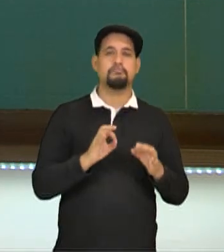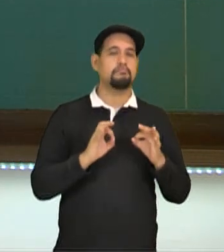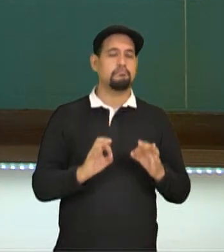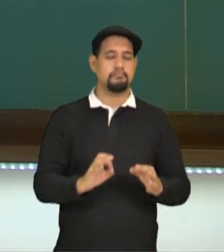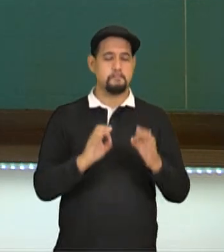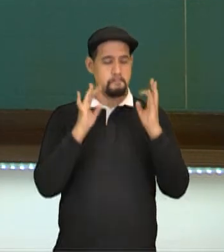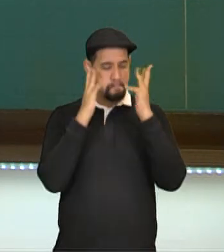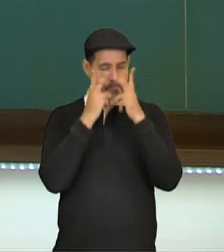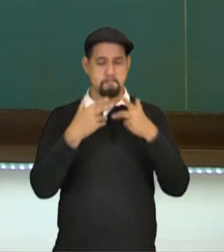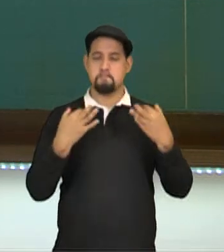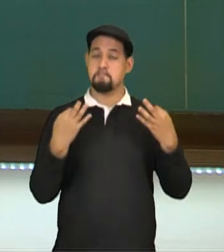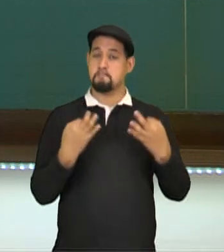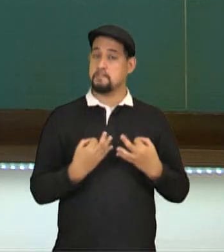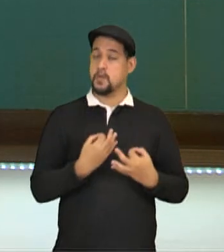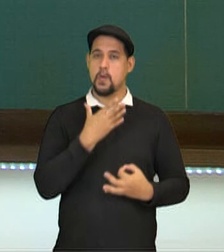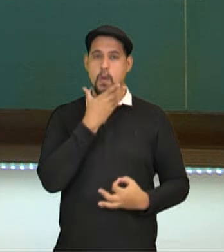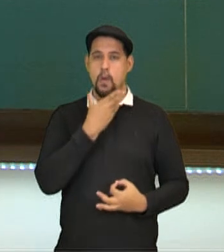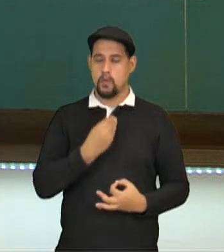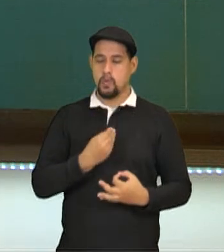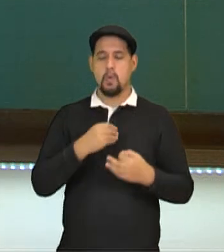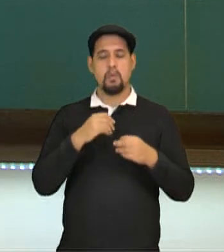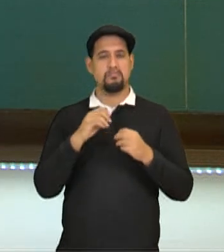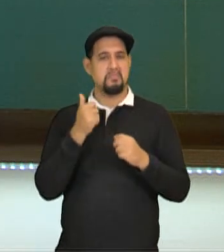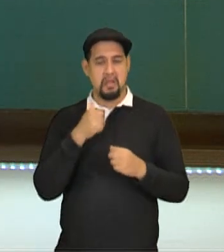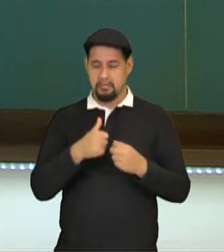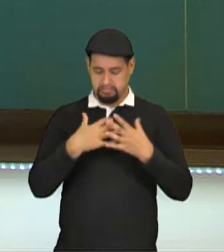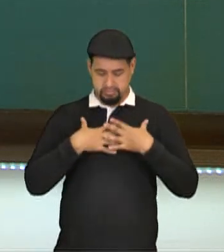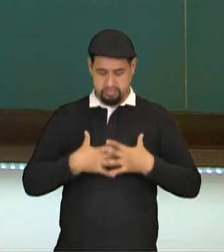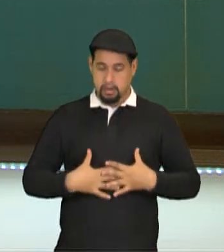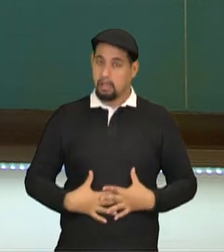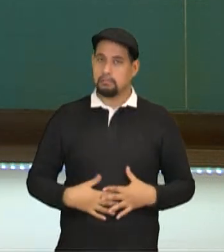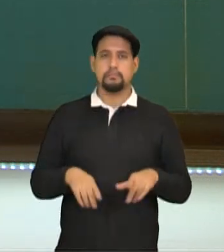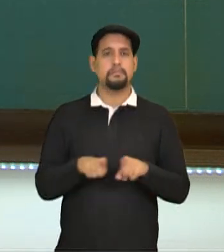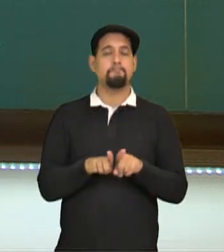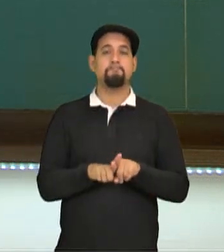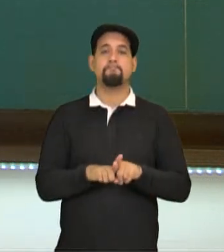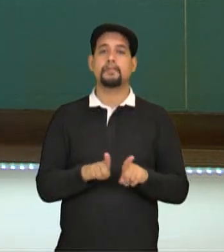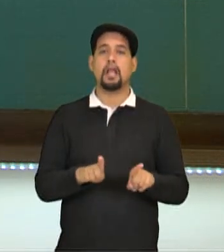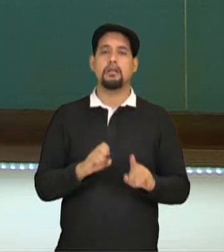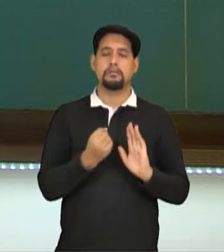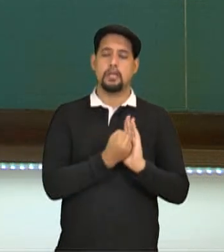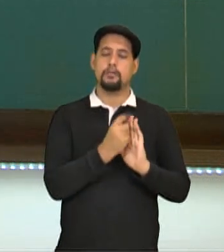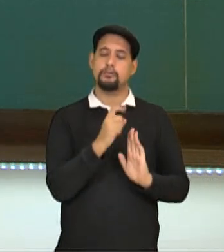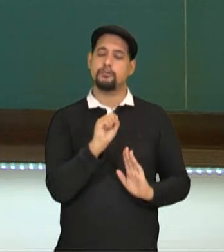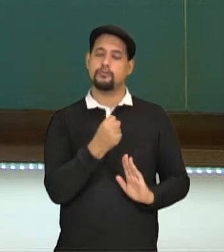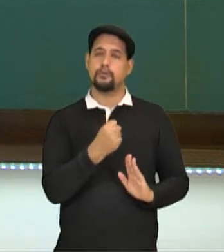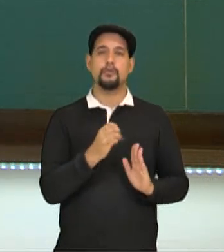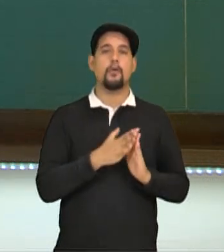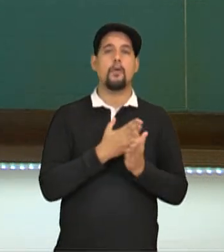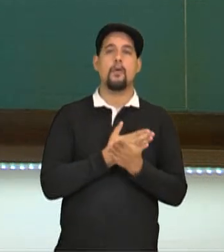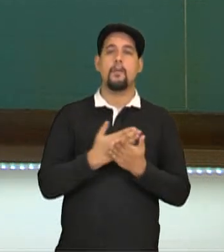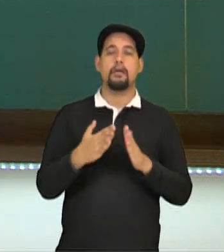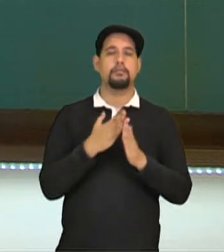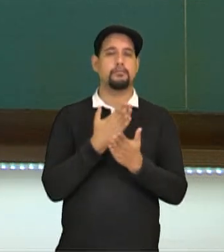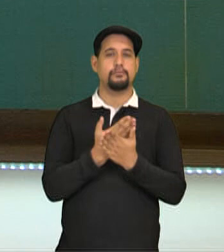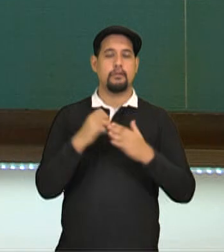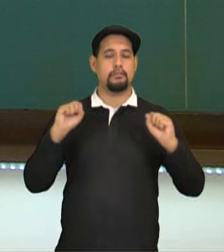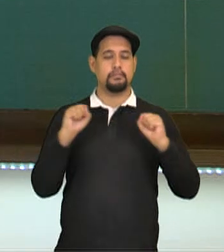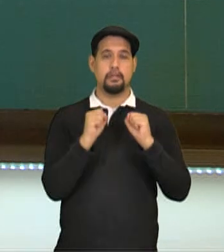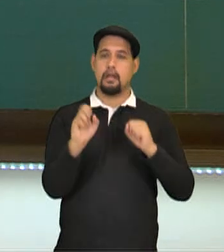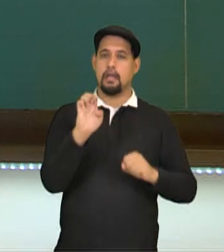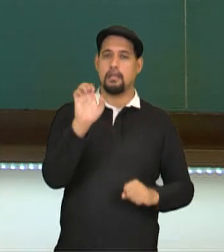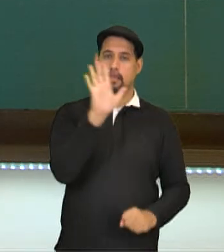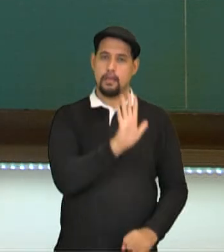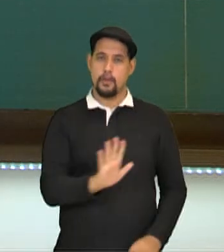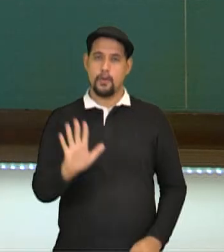de beleza humana. No século XVIII vai surgir então os métodos ou escolas ginásticas na Europa.